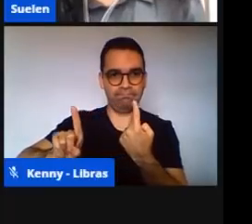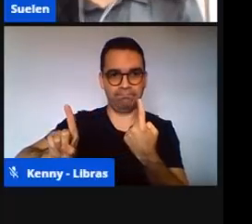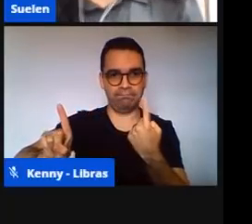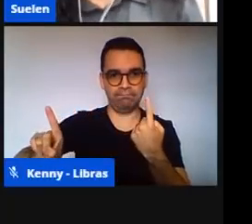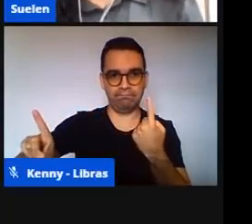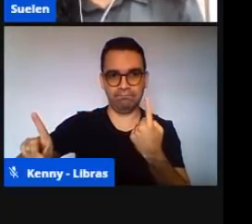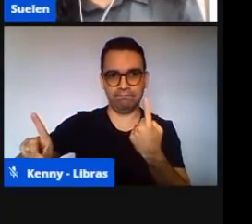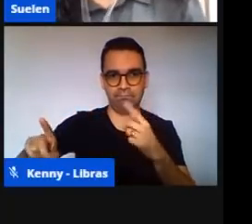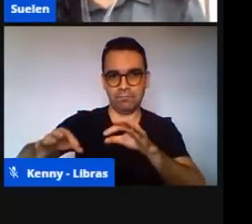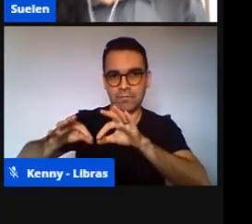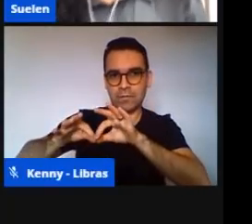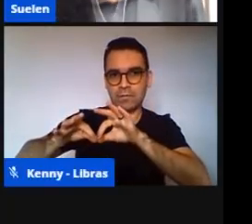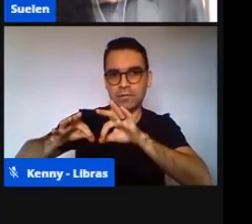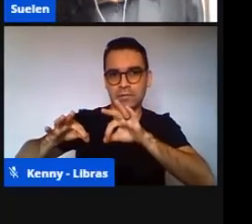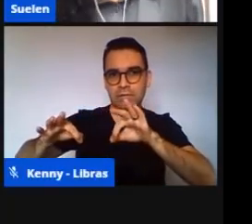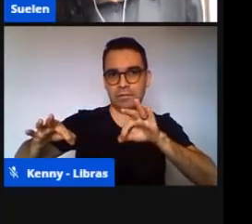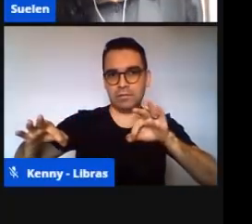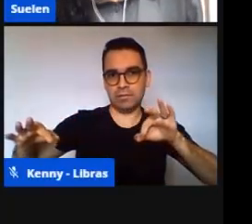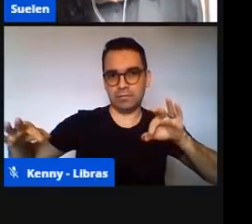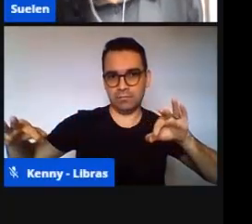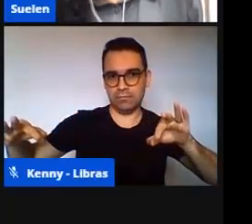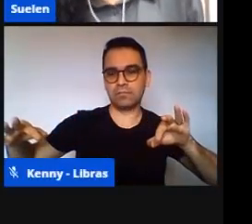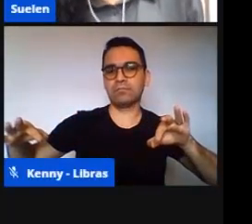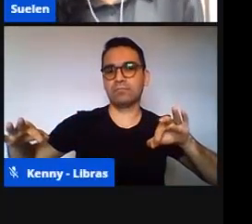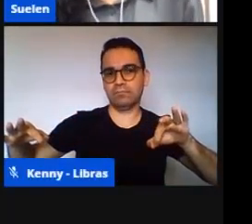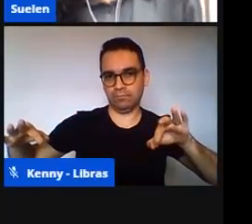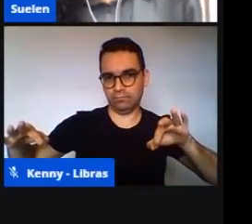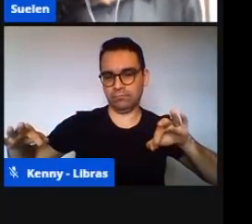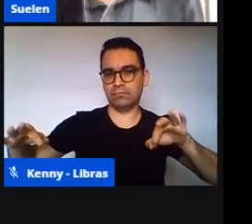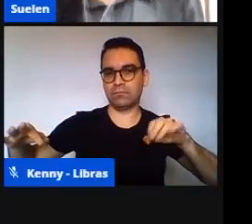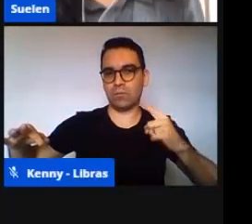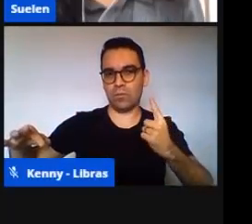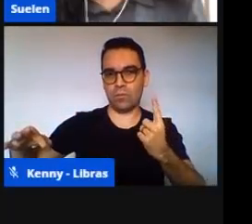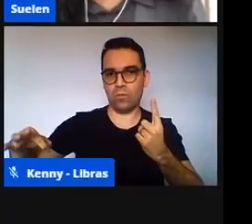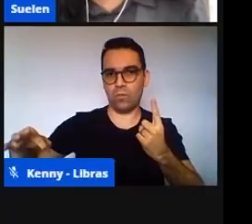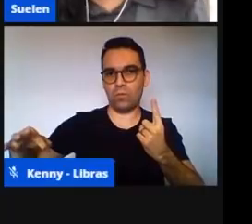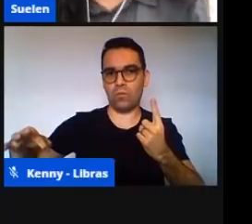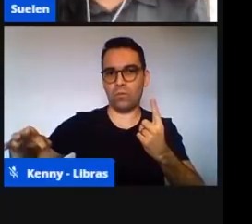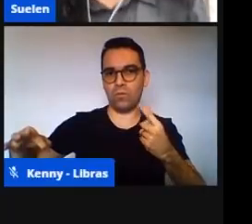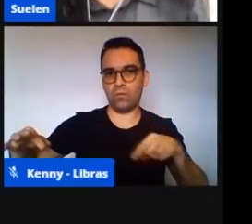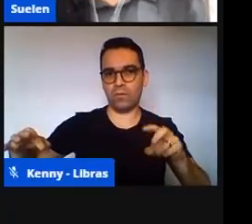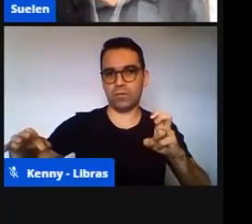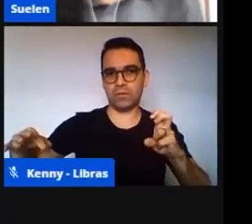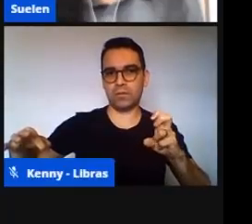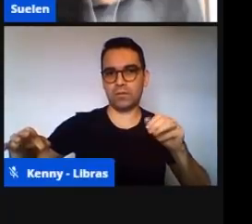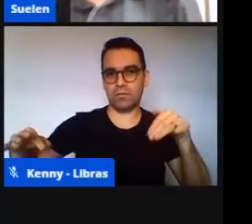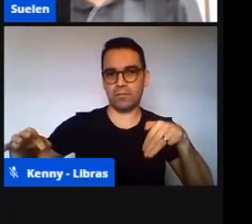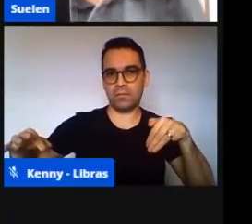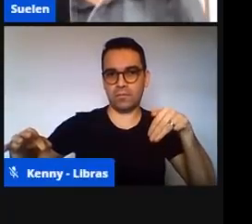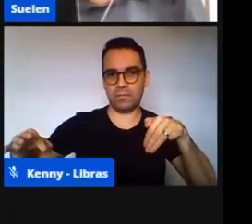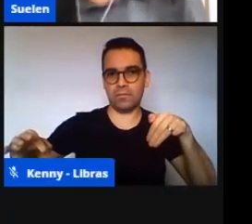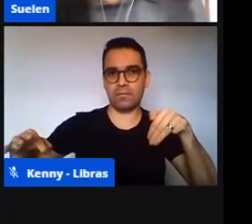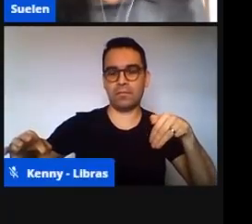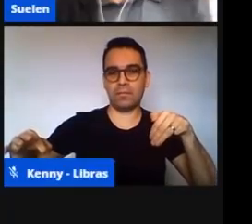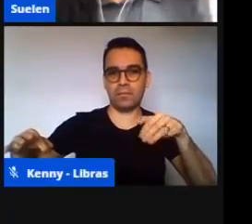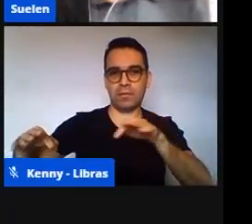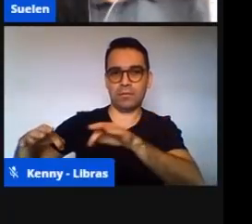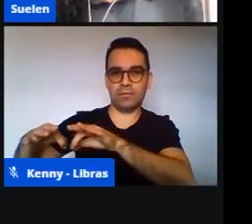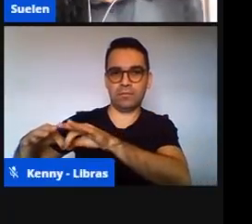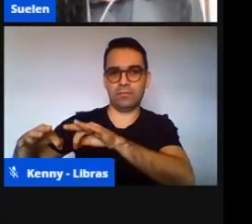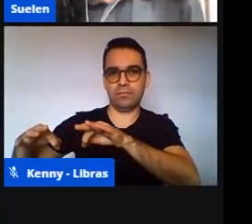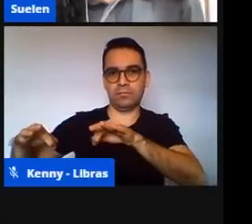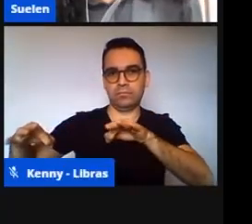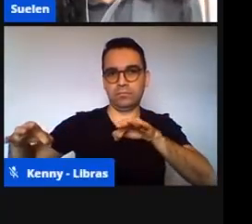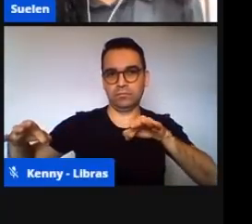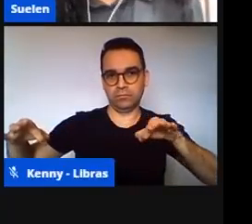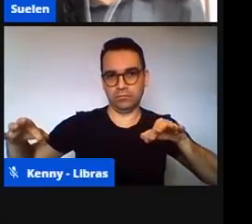dos outros funcionários. Então, você tem que ter um distanciamento de, no mínimo, 1 metro, tá, entre você e o seu companheiro que está ali dentro